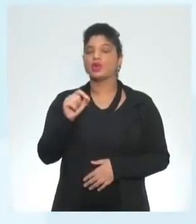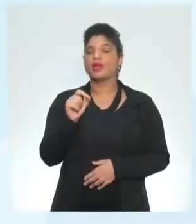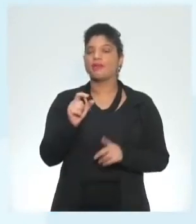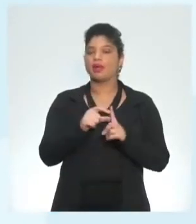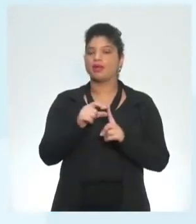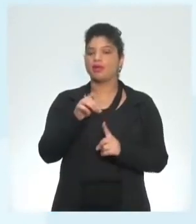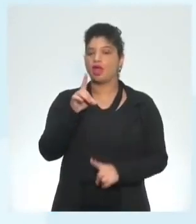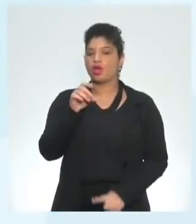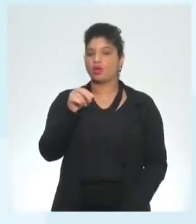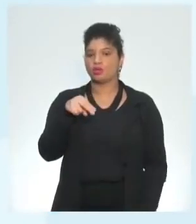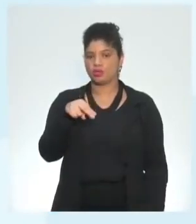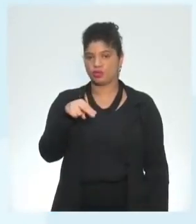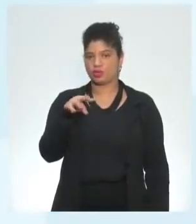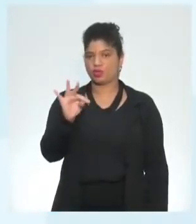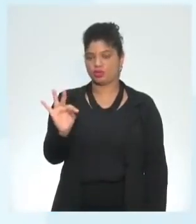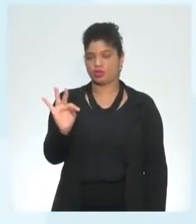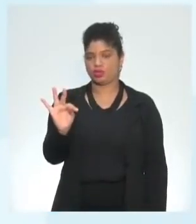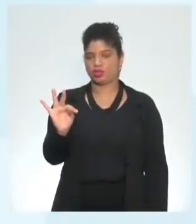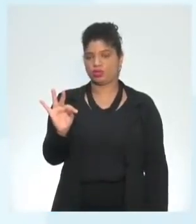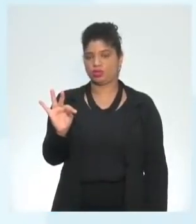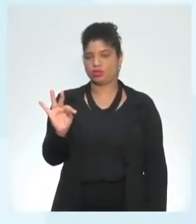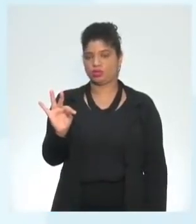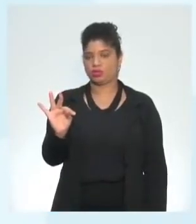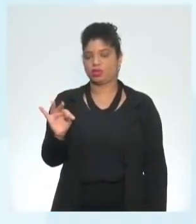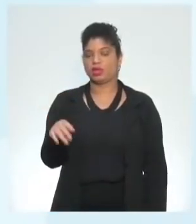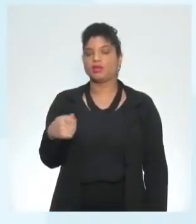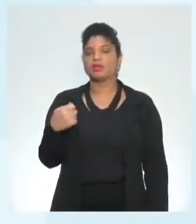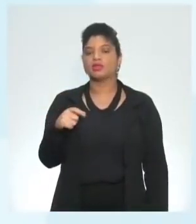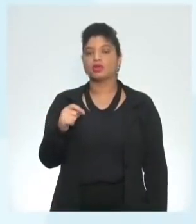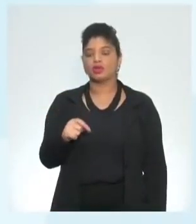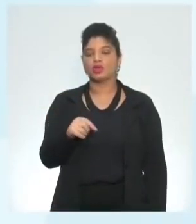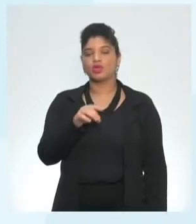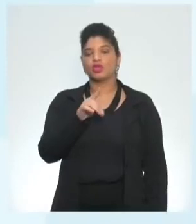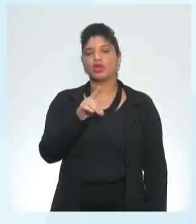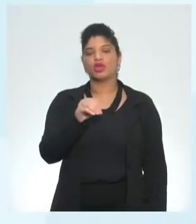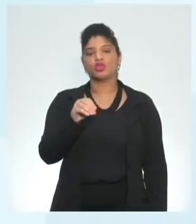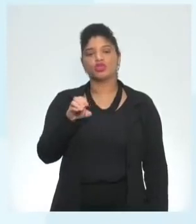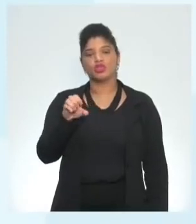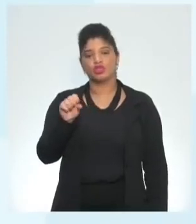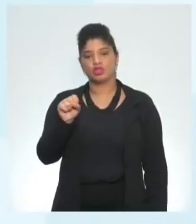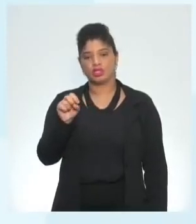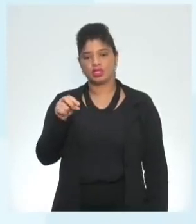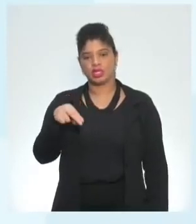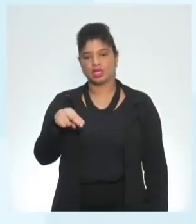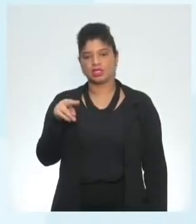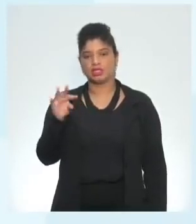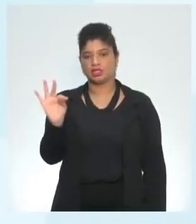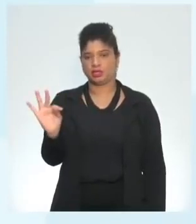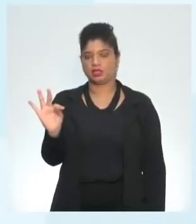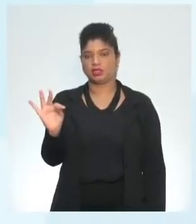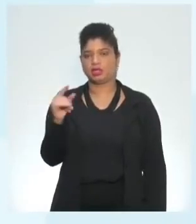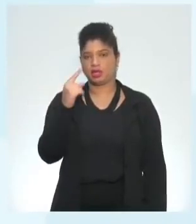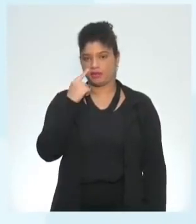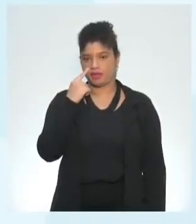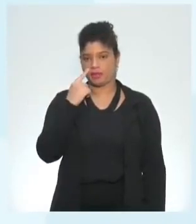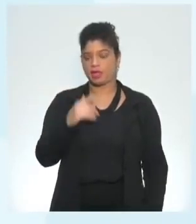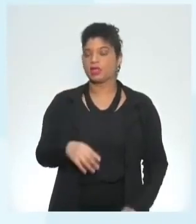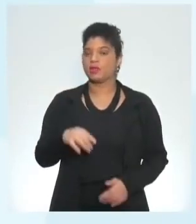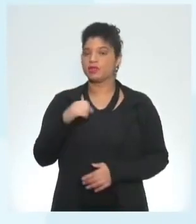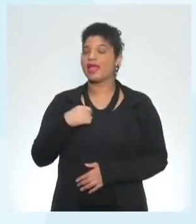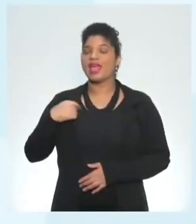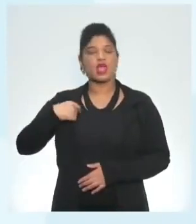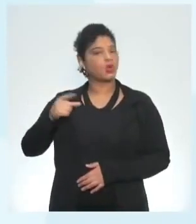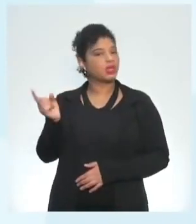don't e pra he she it eu vou ter que usar o doesn't então i don't direct